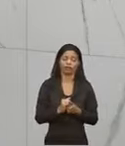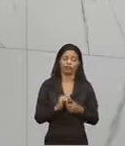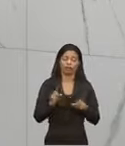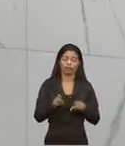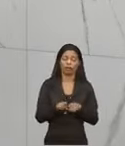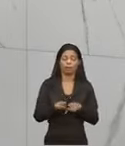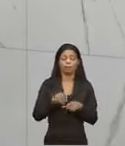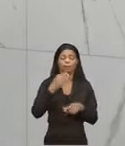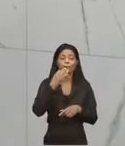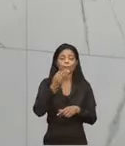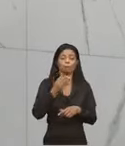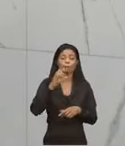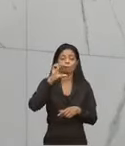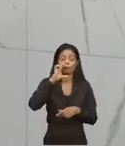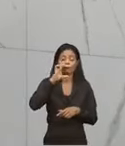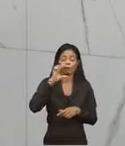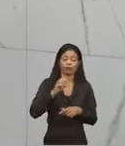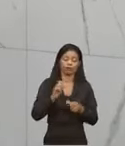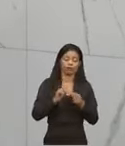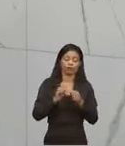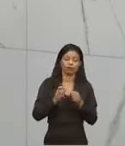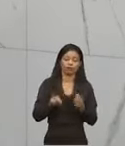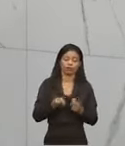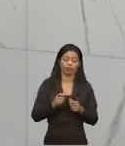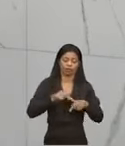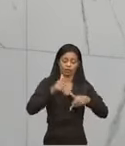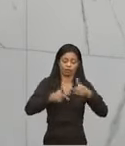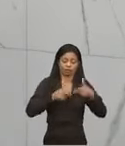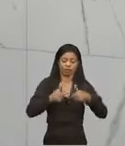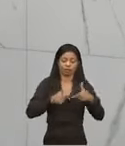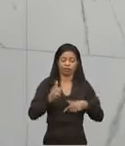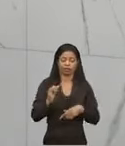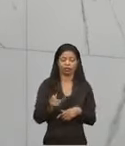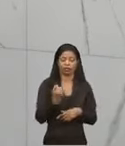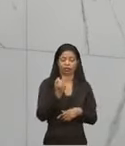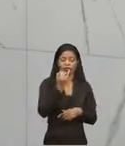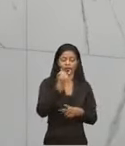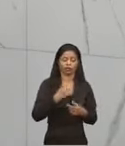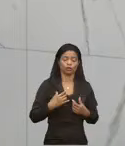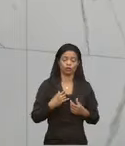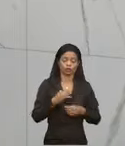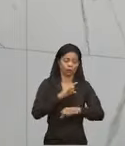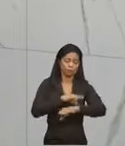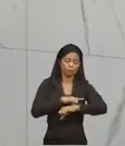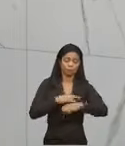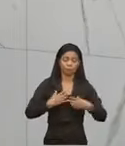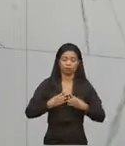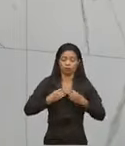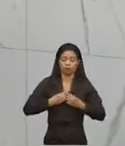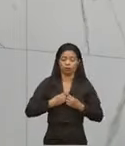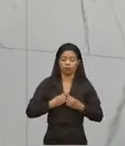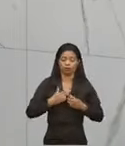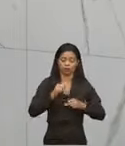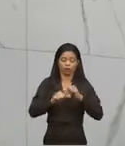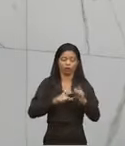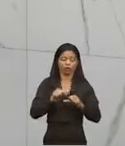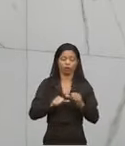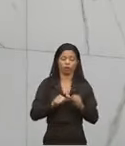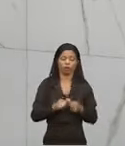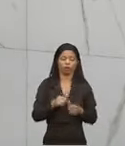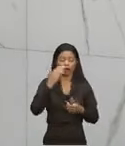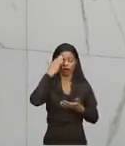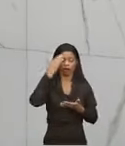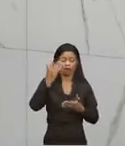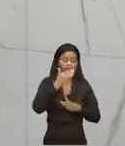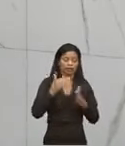eu vou pedir ao prefeito que realize essa obra tão importante que é o vestiário da Glória Seca. Agradecer aqui aos meus